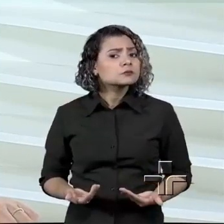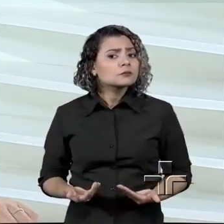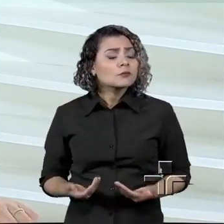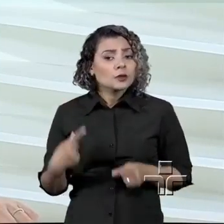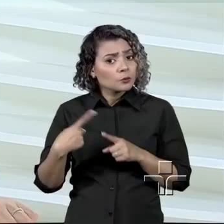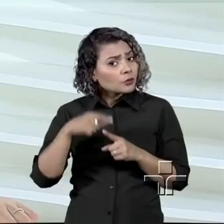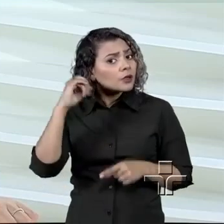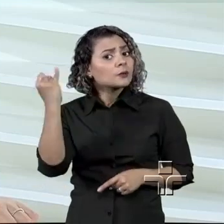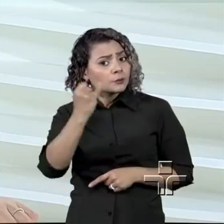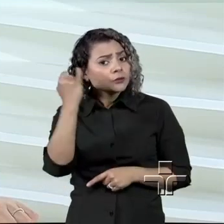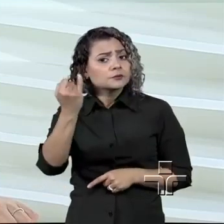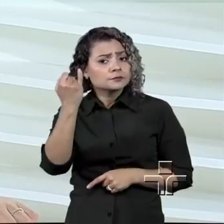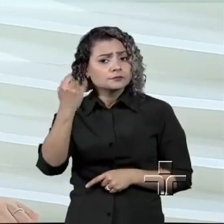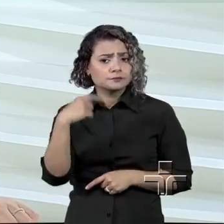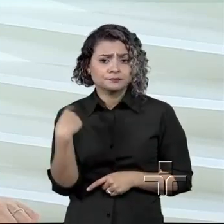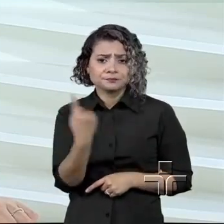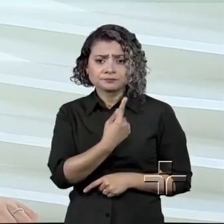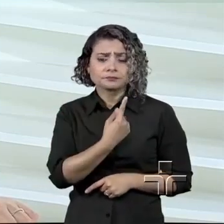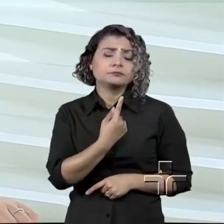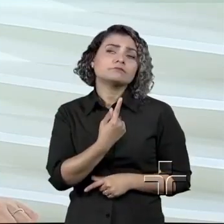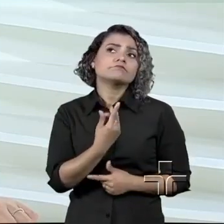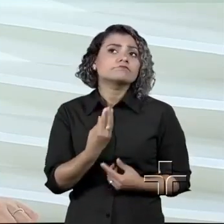ter uma